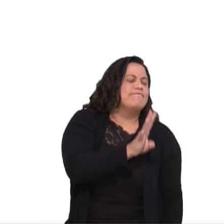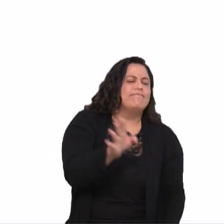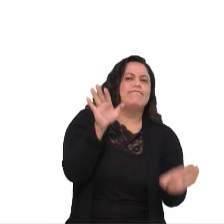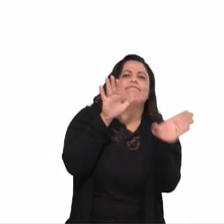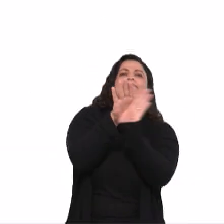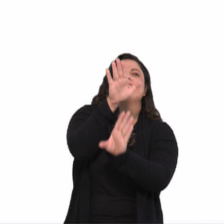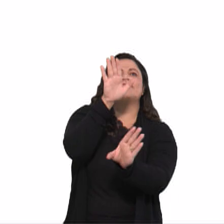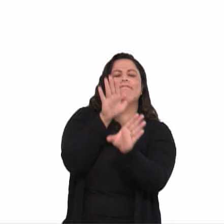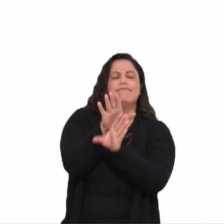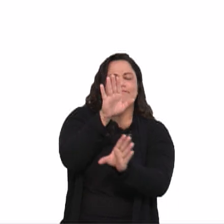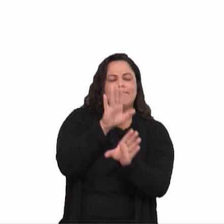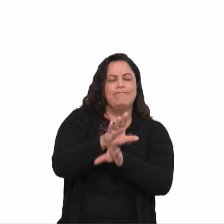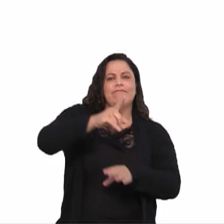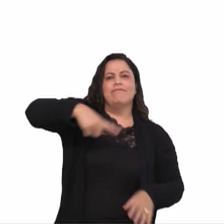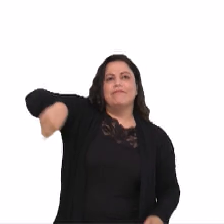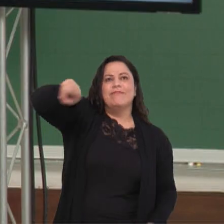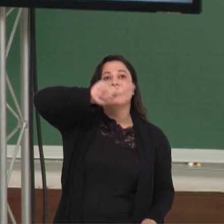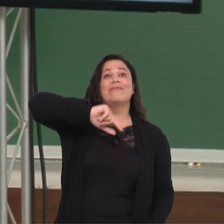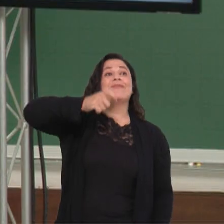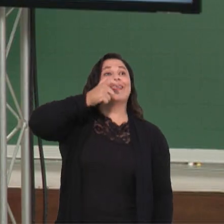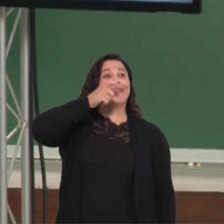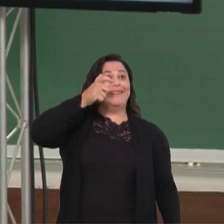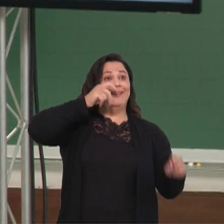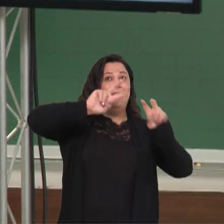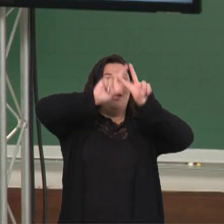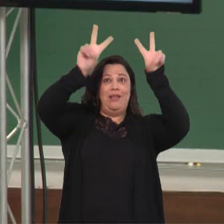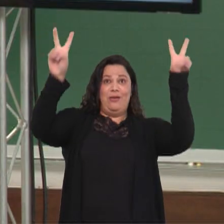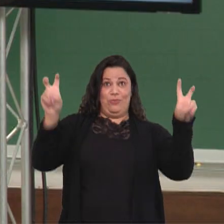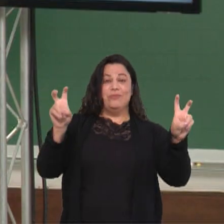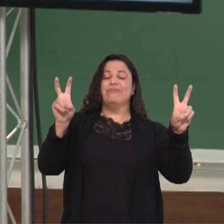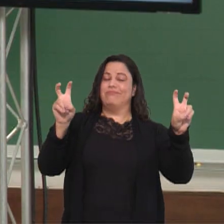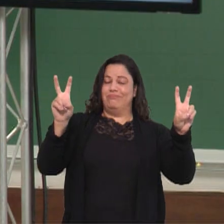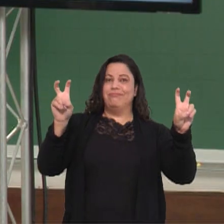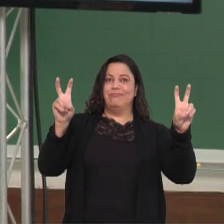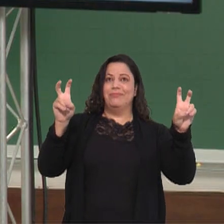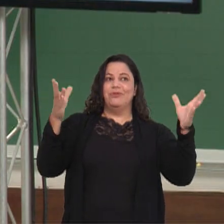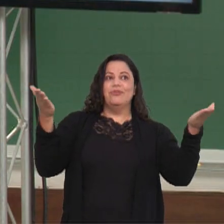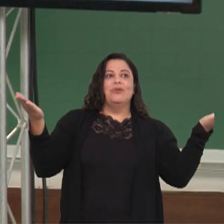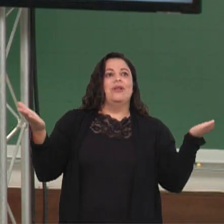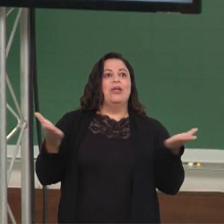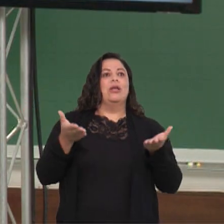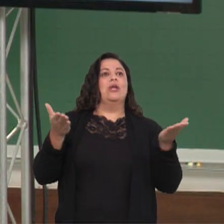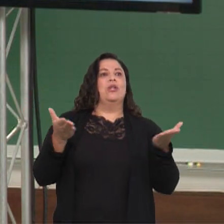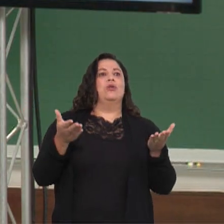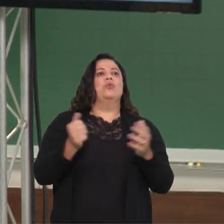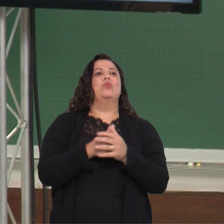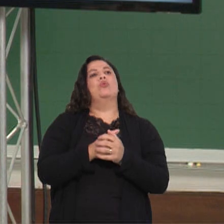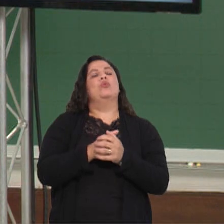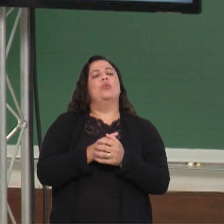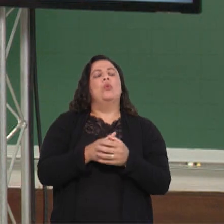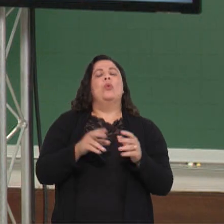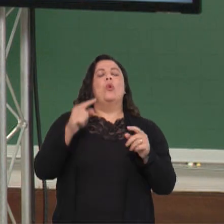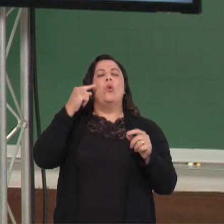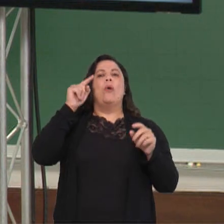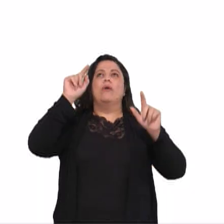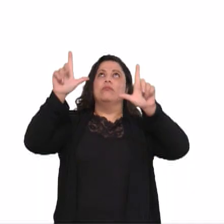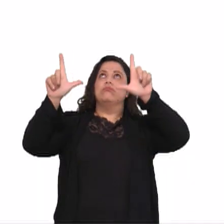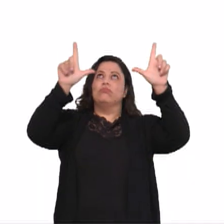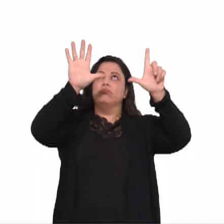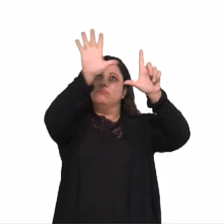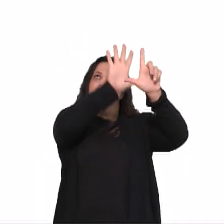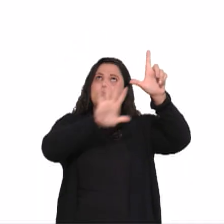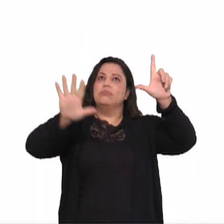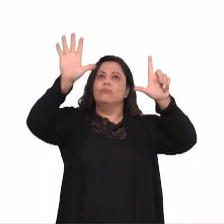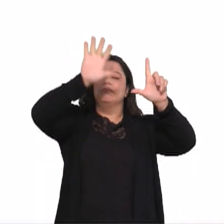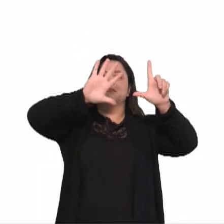vocês assistam, ele é show de bola. O título, o Alexandria é o título original do filme, tá? Em português, esse filme foi